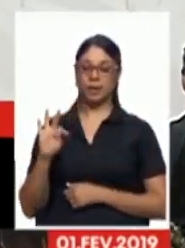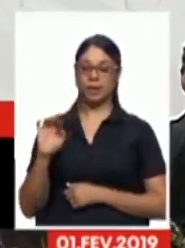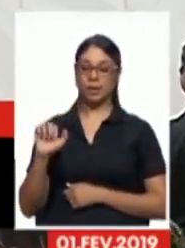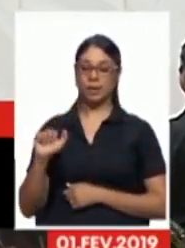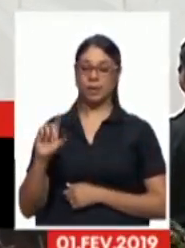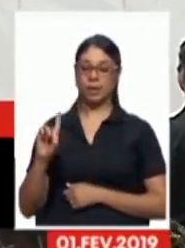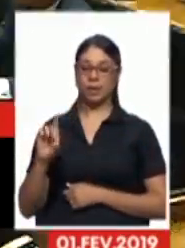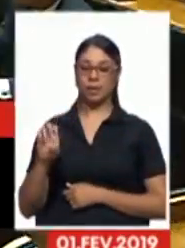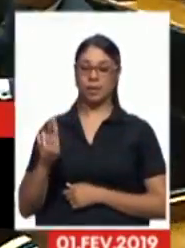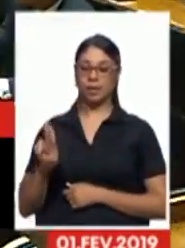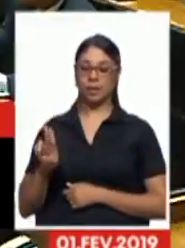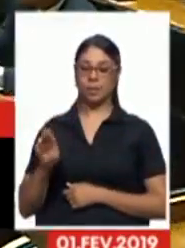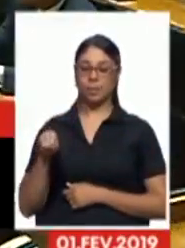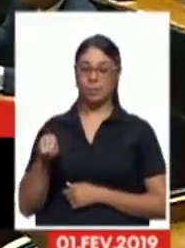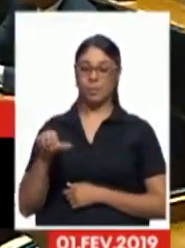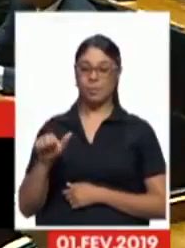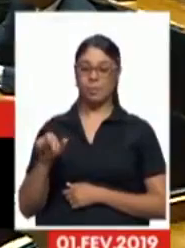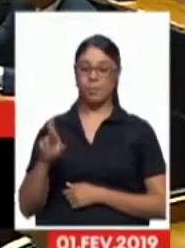Martins Leite.